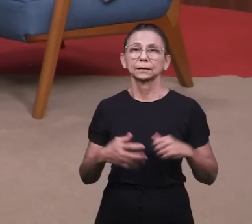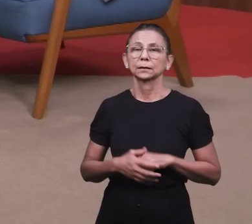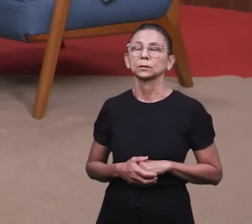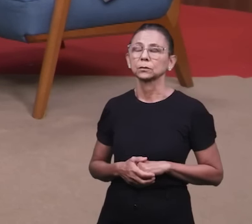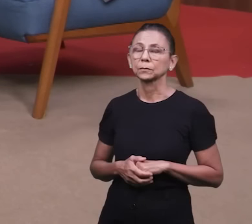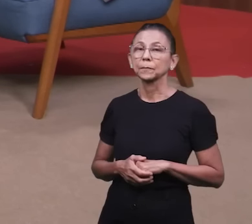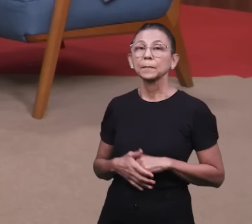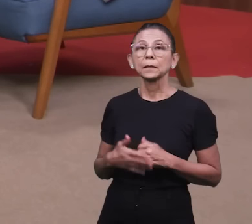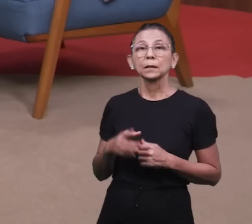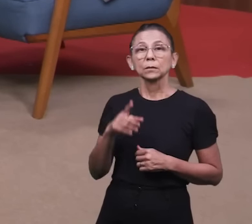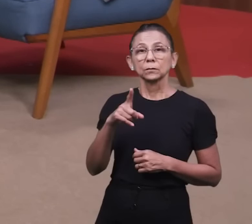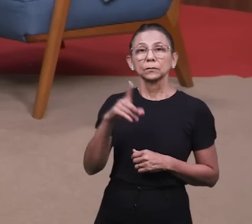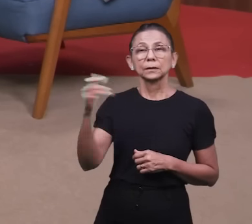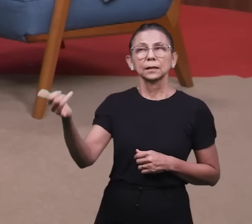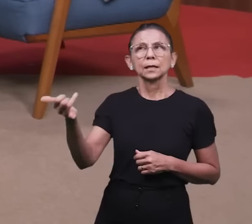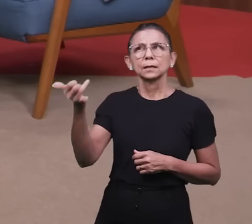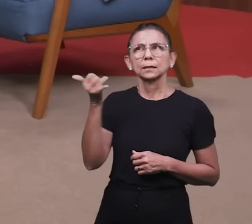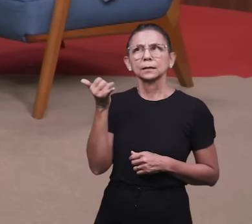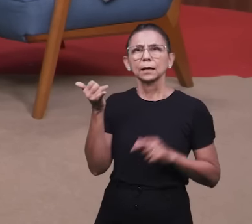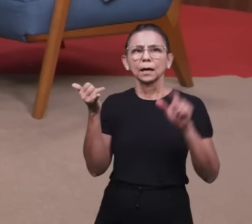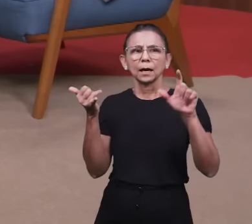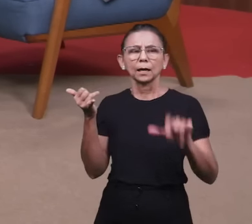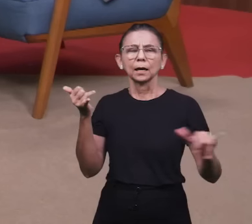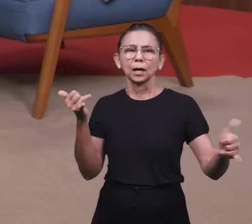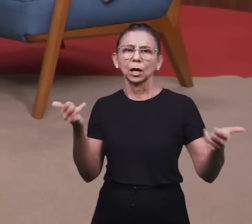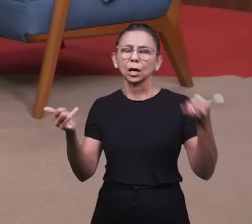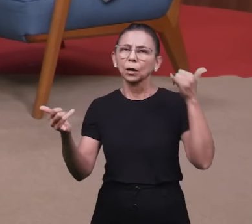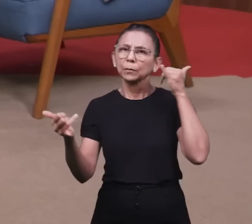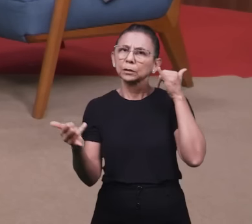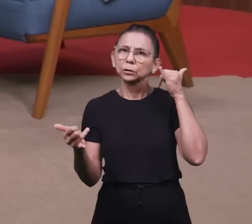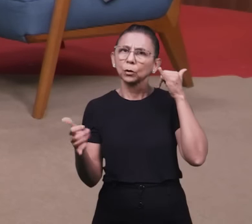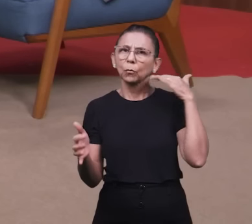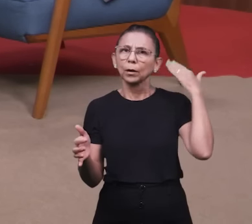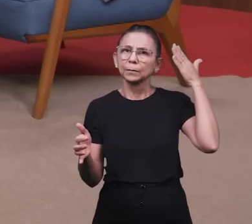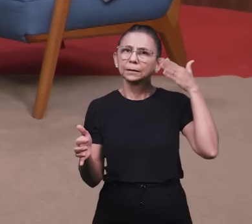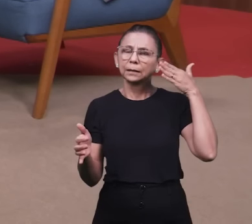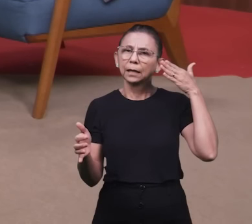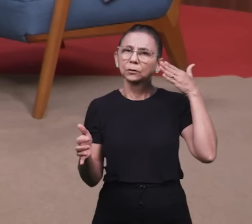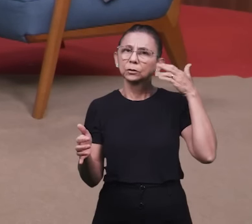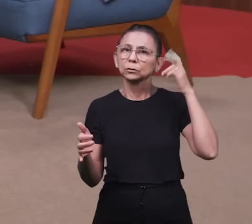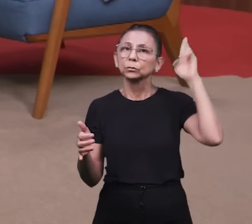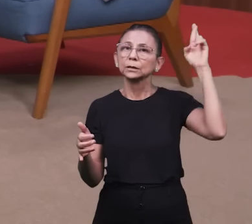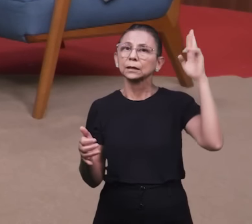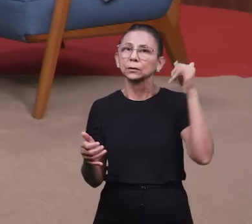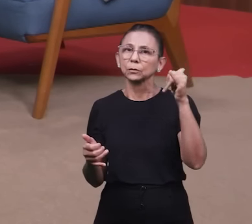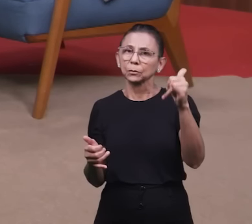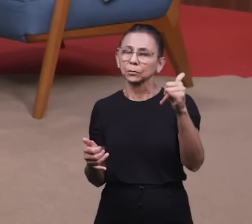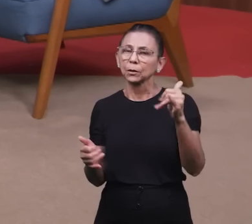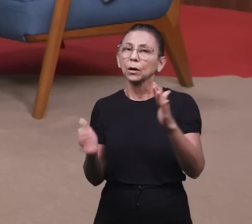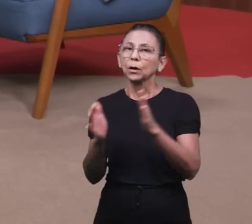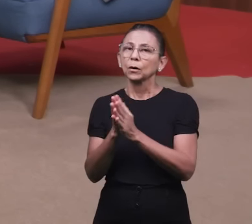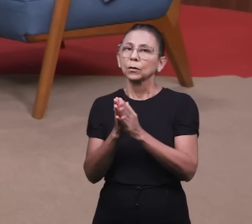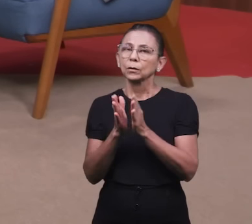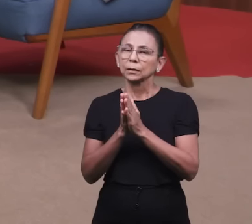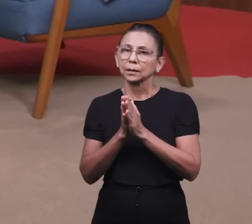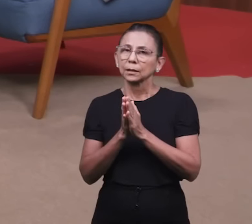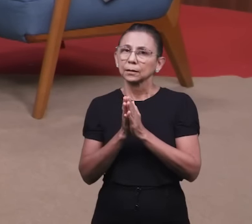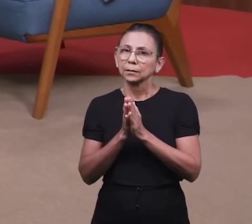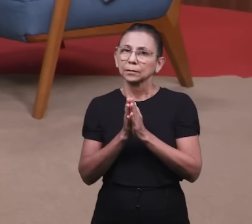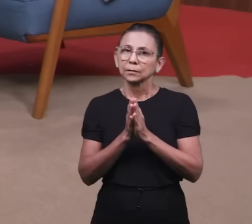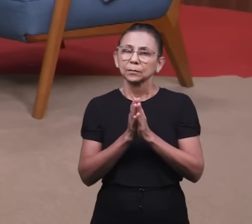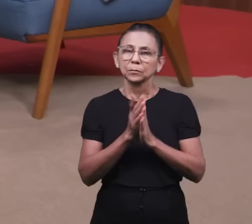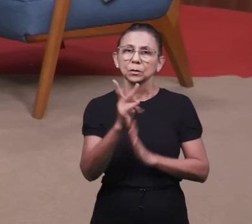você ligar a pessoa que vai te atender vai primeiro transmitir uma palavra da parte do senhor para sua vida vai orar por você